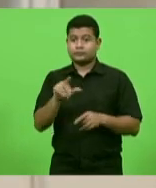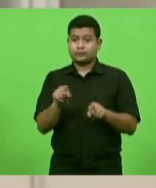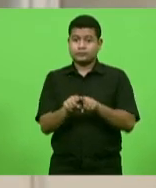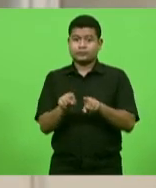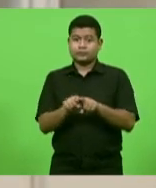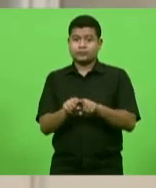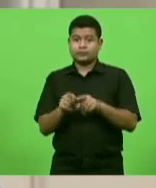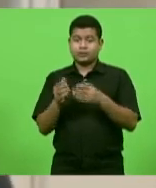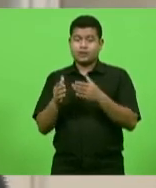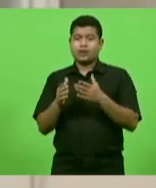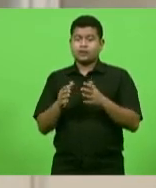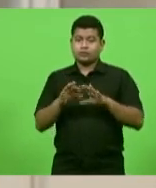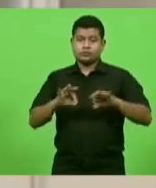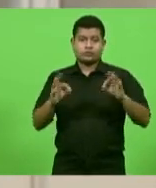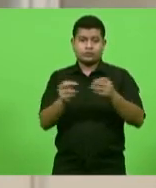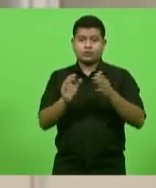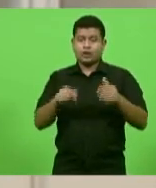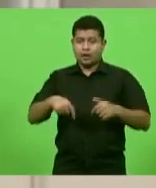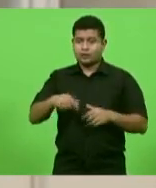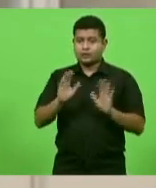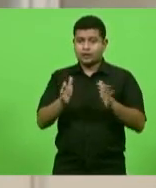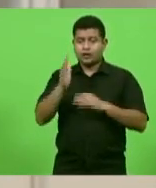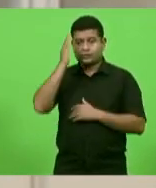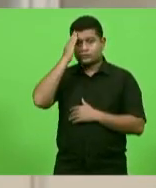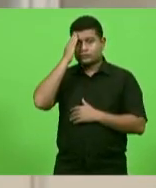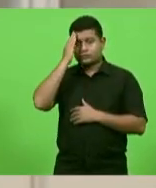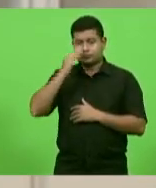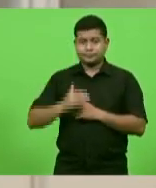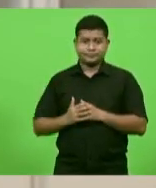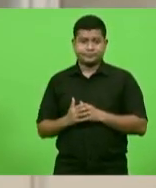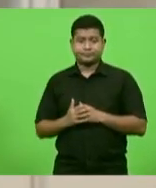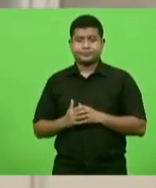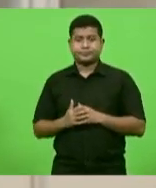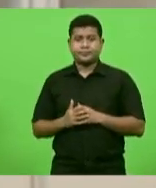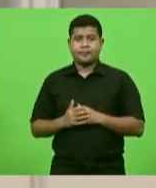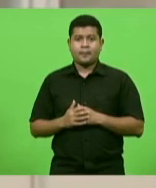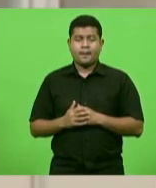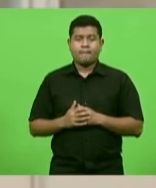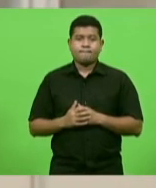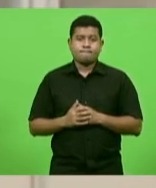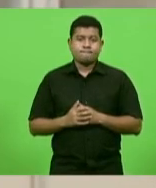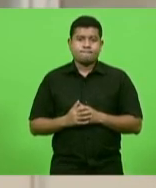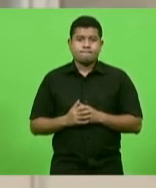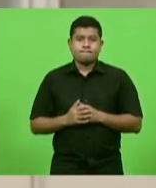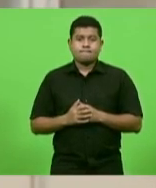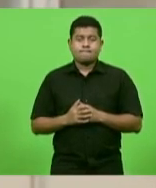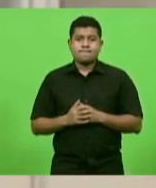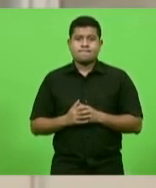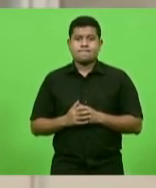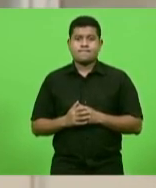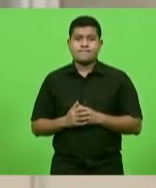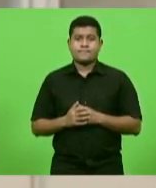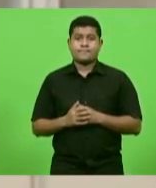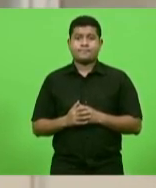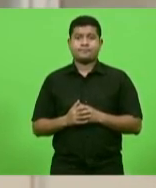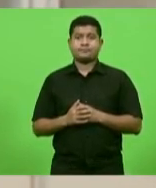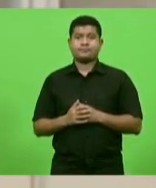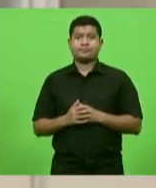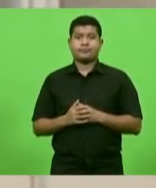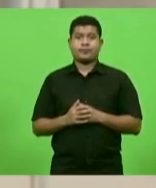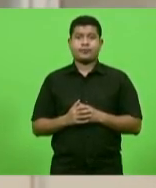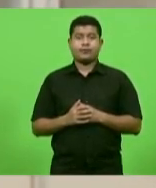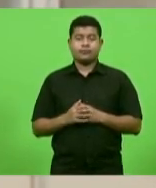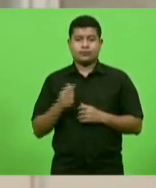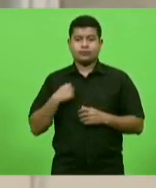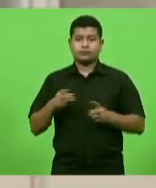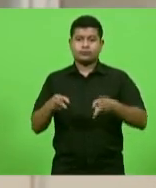também é do Pleno conhecimento e todos os eminentes os bancos Oi mãe